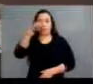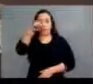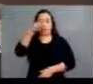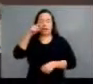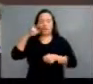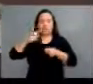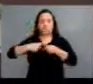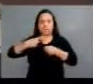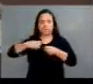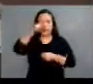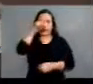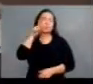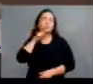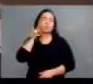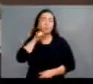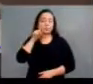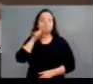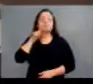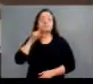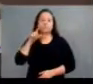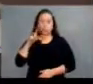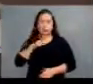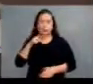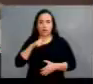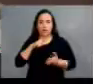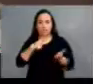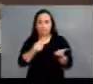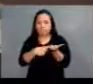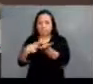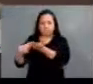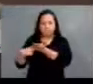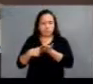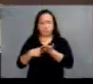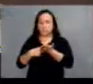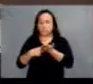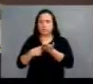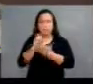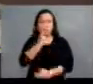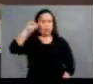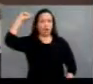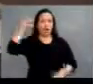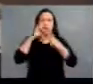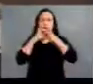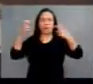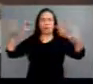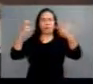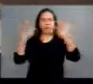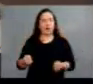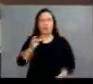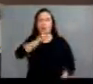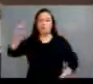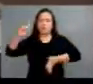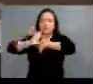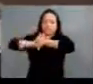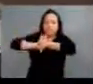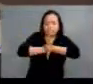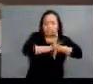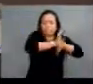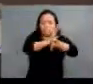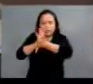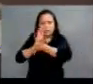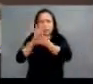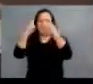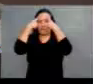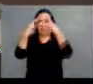nos Estados Unidos, se levantou contra as violências e as discriminações, mas,